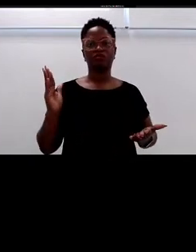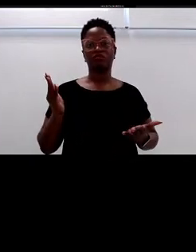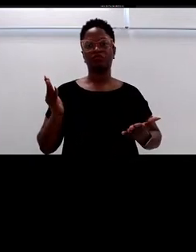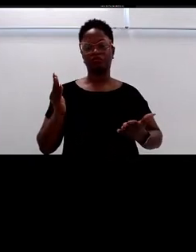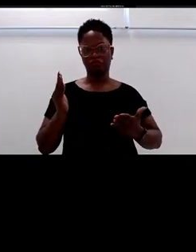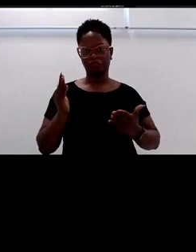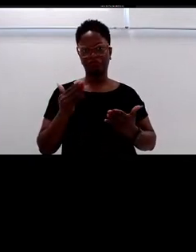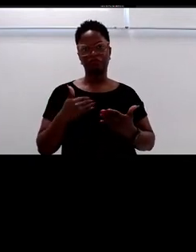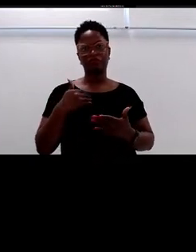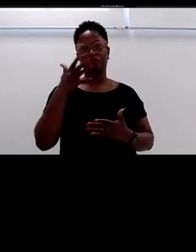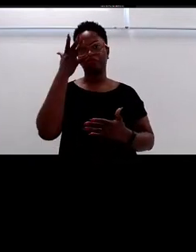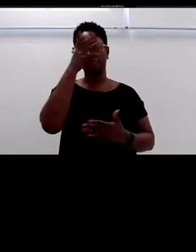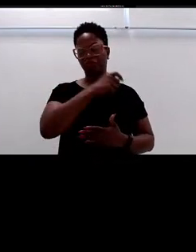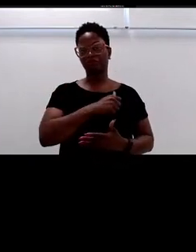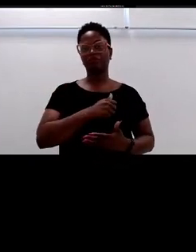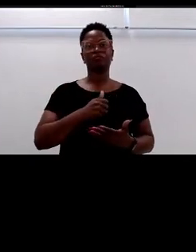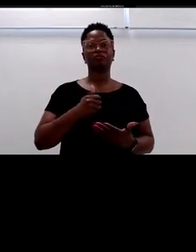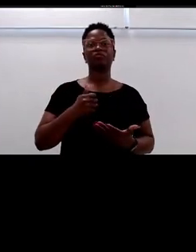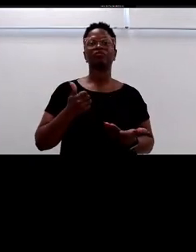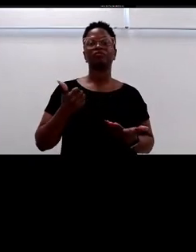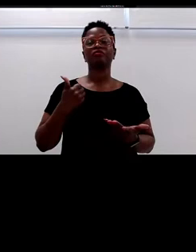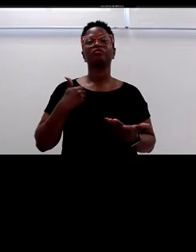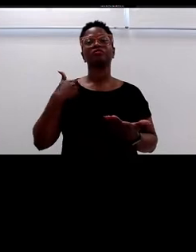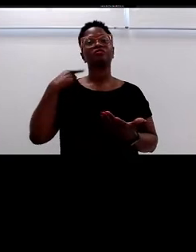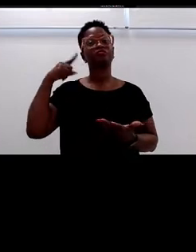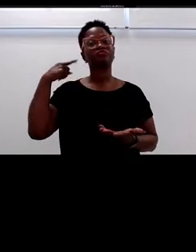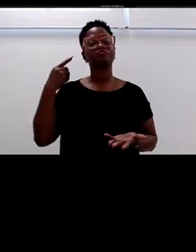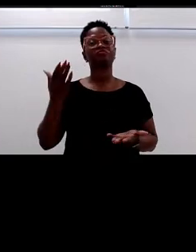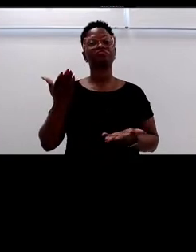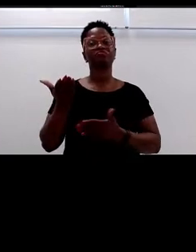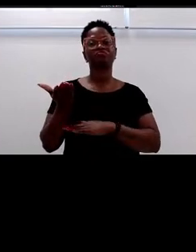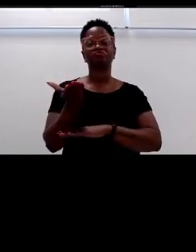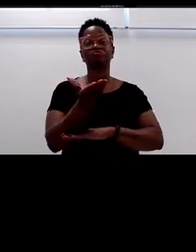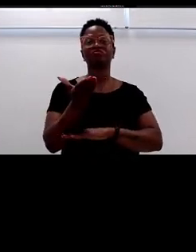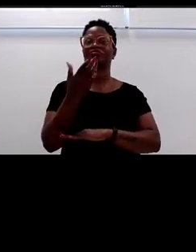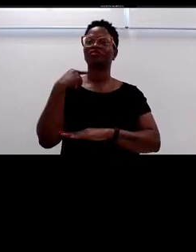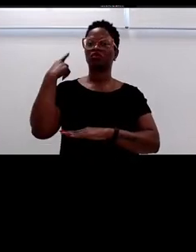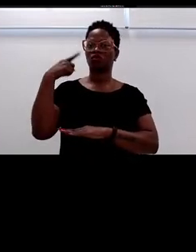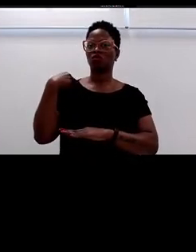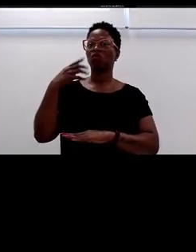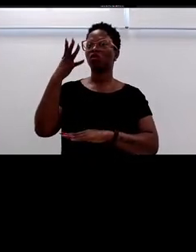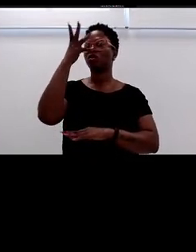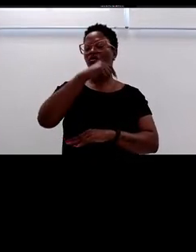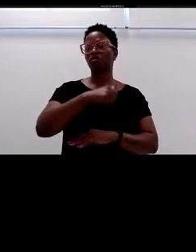de estar na merda, de virar mendigo, de ficar maluco. Da loucura me salvou assim.